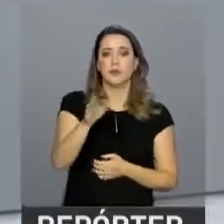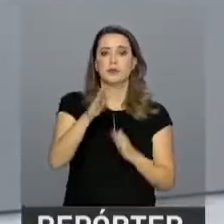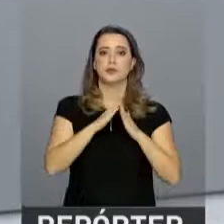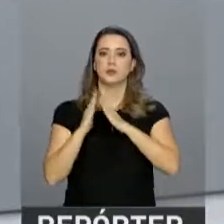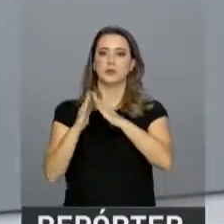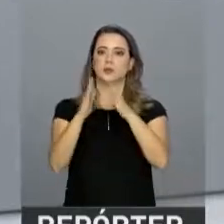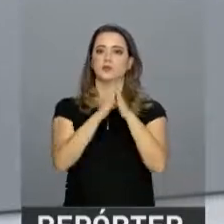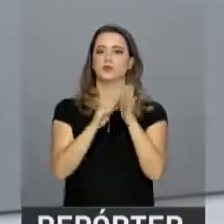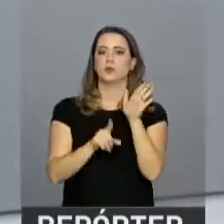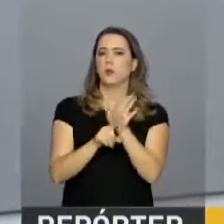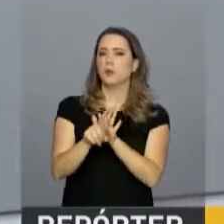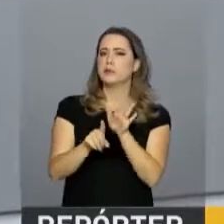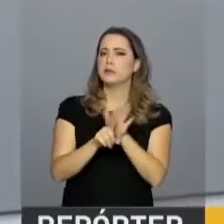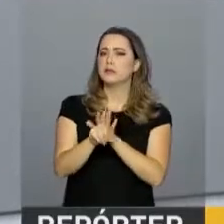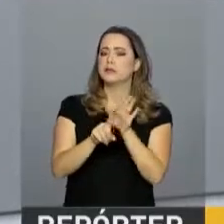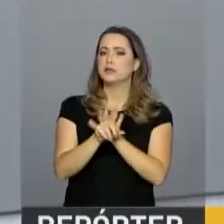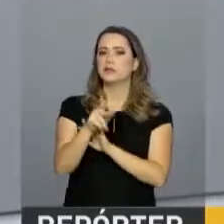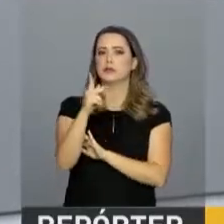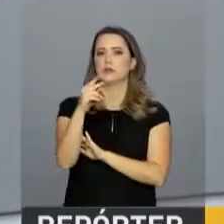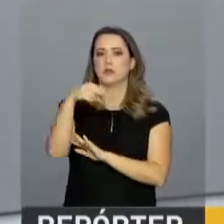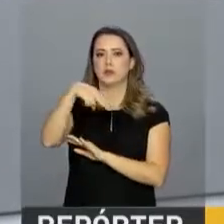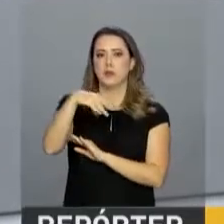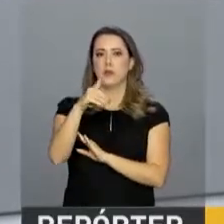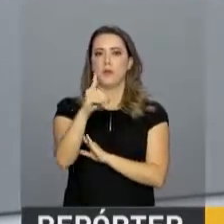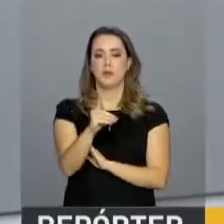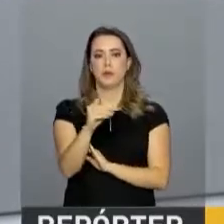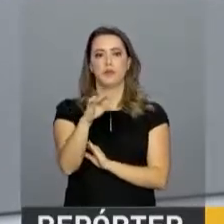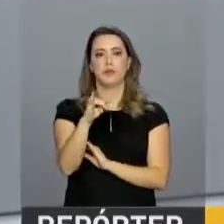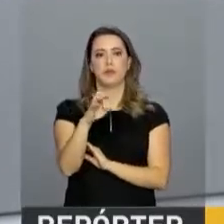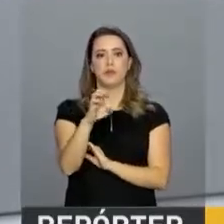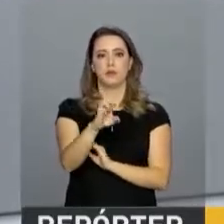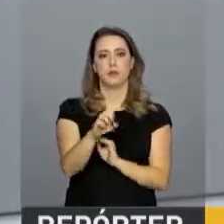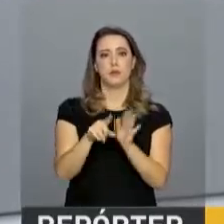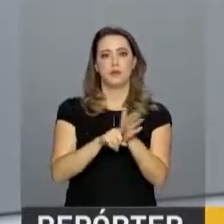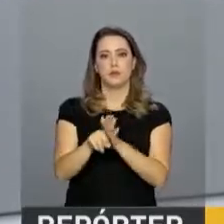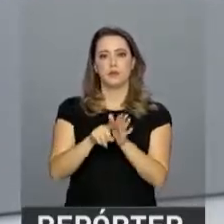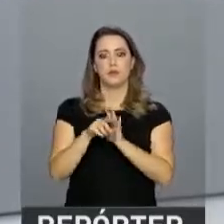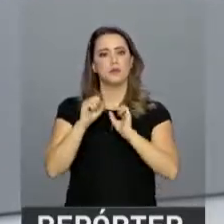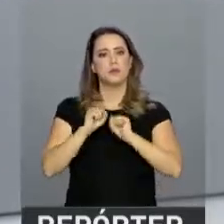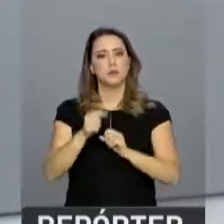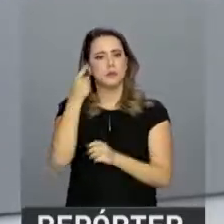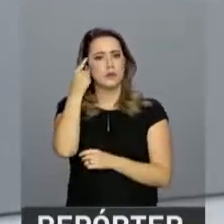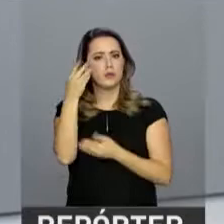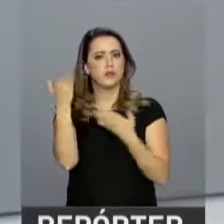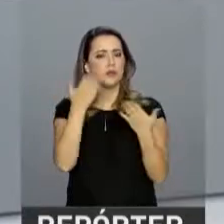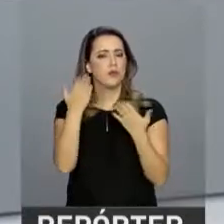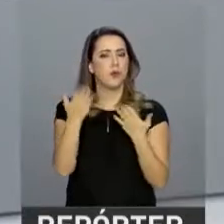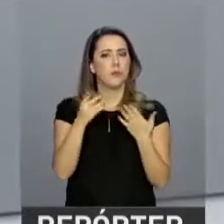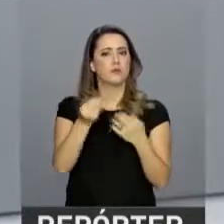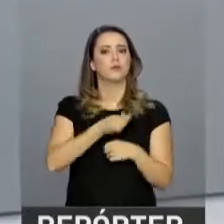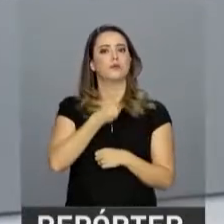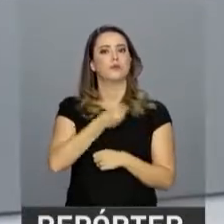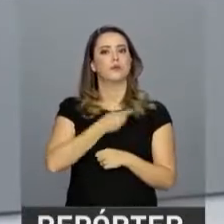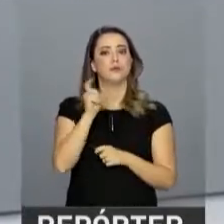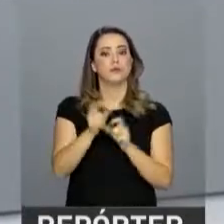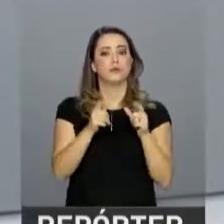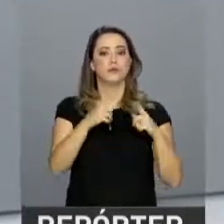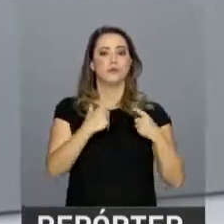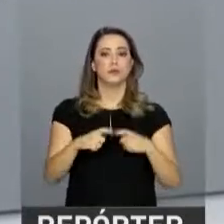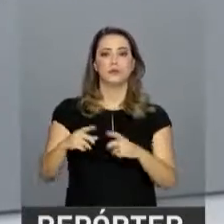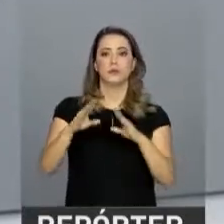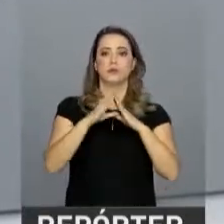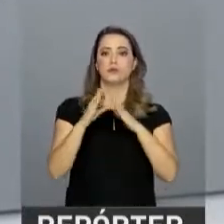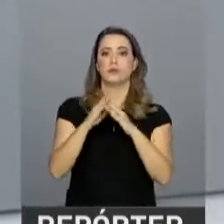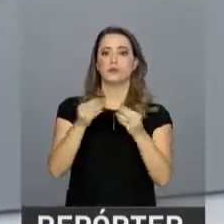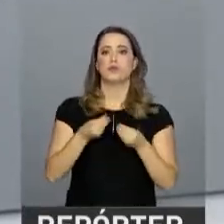de domicílios. O dado está na PNAD contínua do IBGE, pesquisa que permite ter uma ideia sobre como é a vida nesses